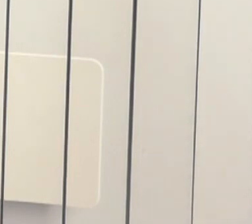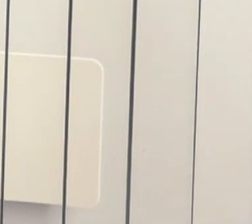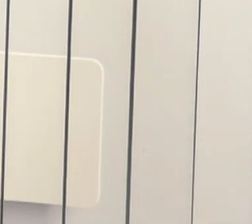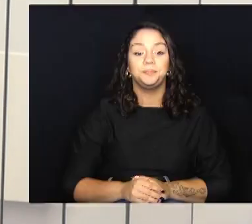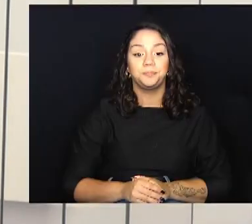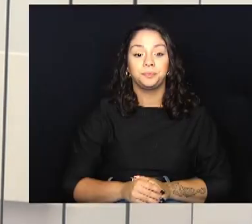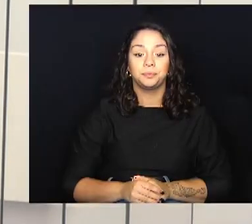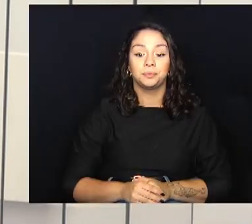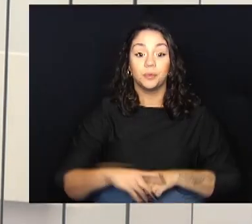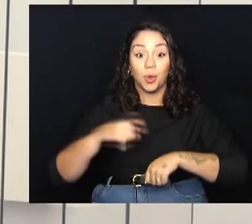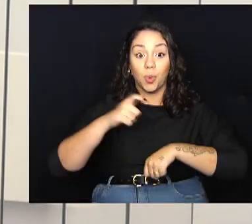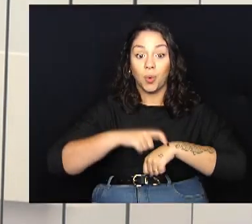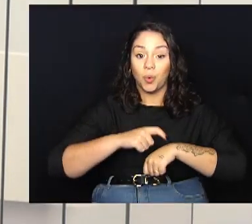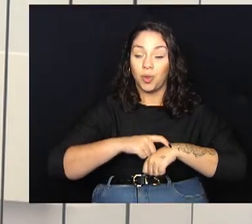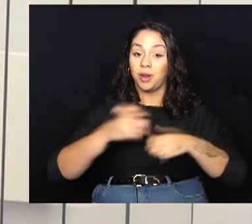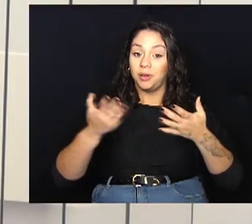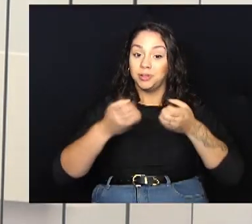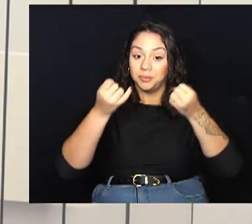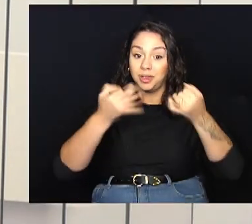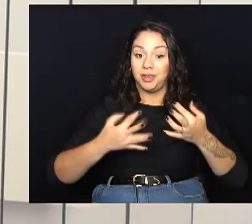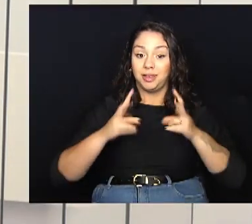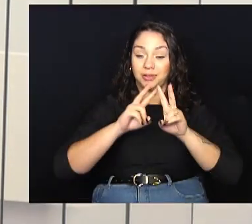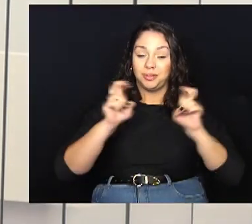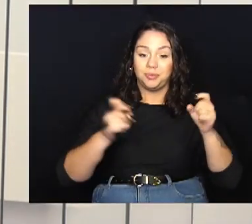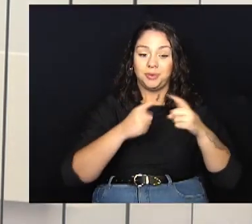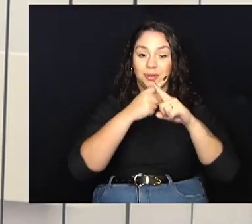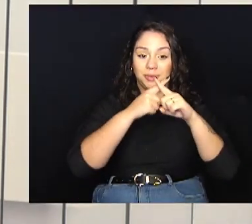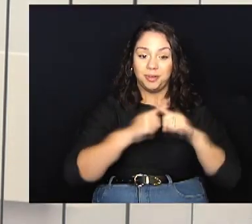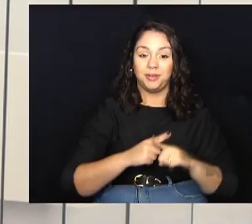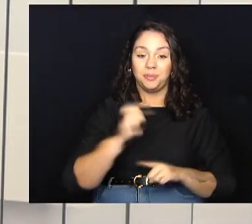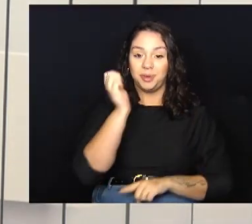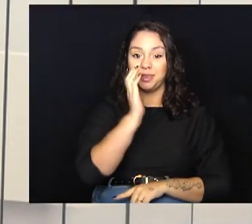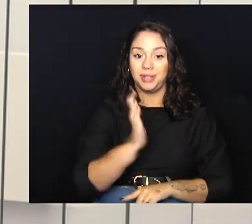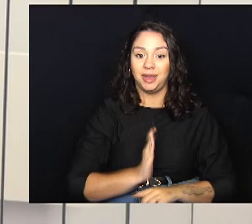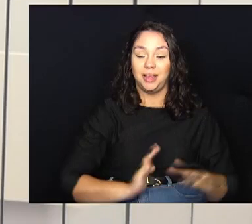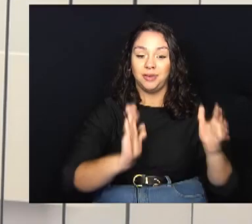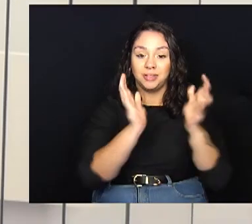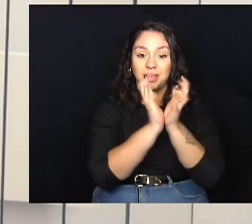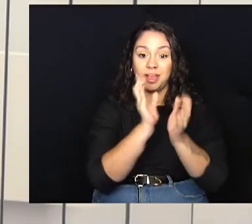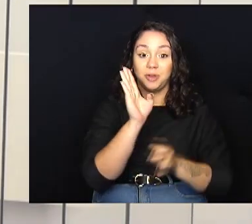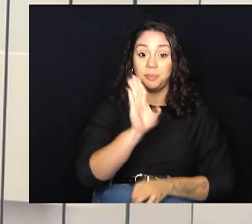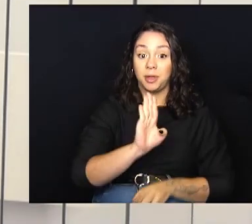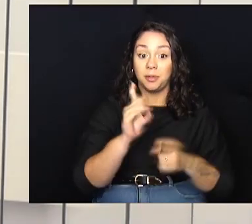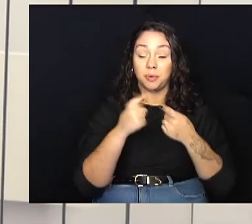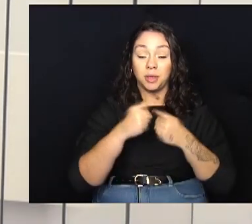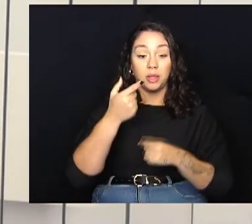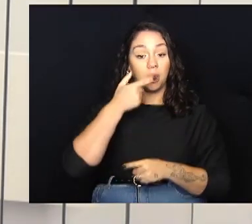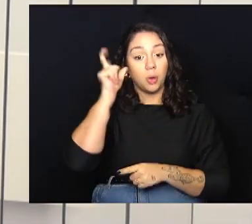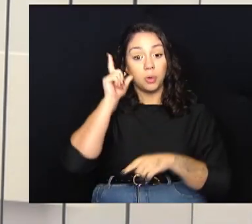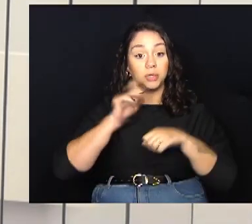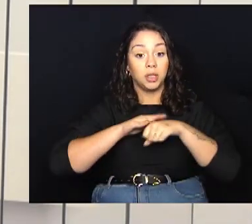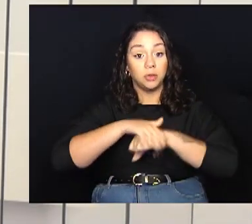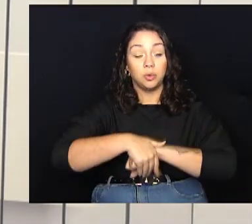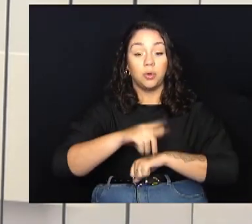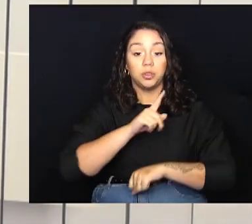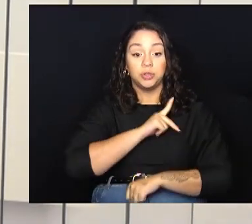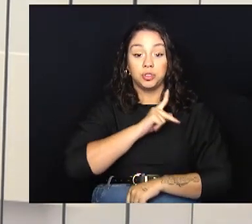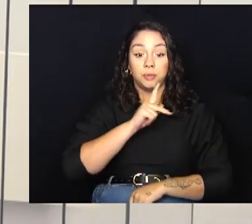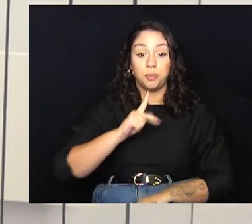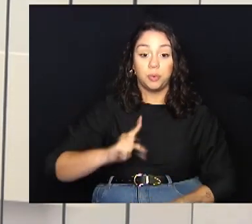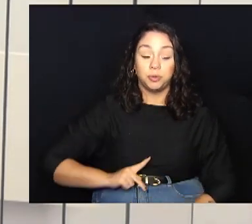hora de balançar as redes do Campeonato Brasileiro da série B porque ontem à noite a Ponte Preta recebeu o